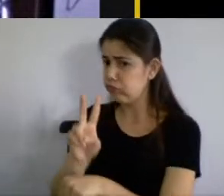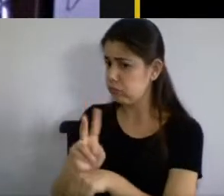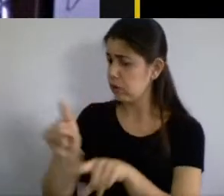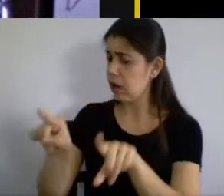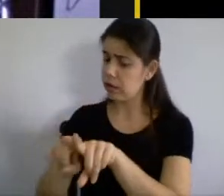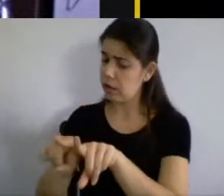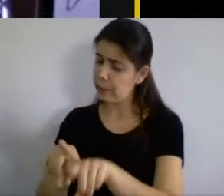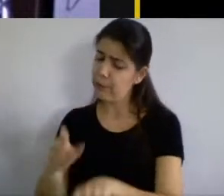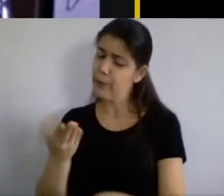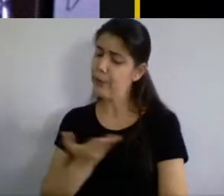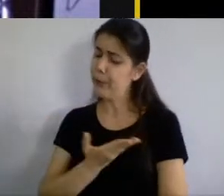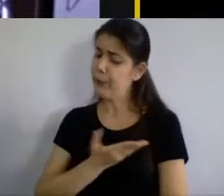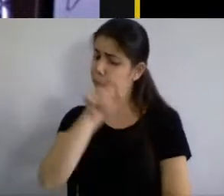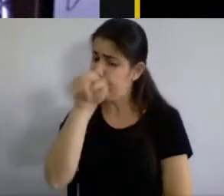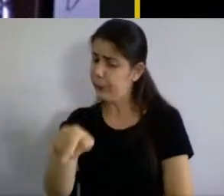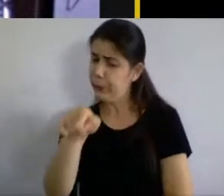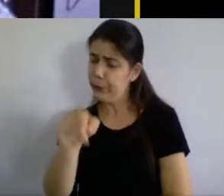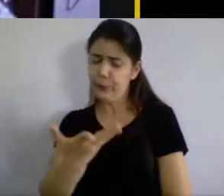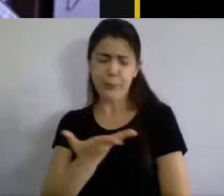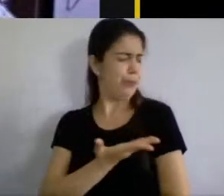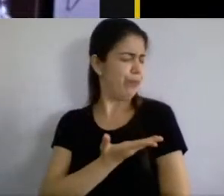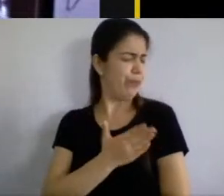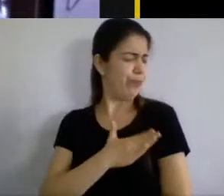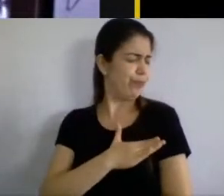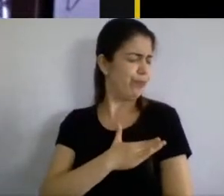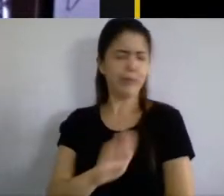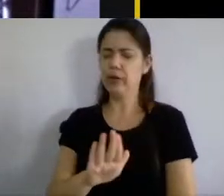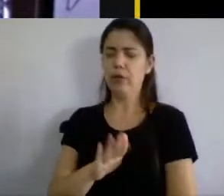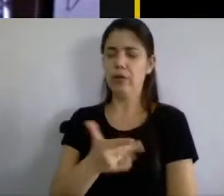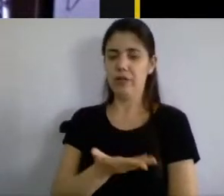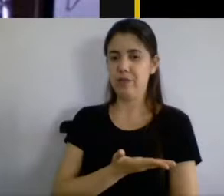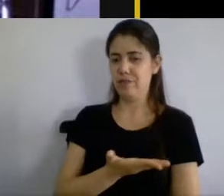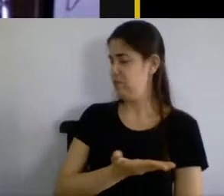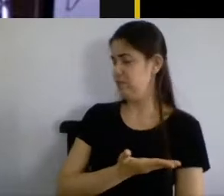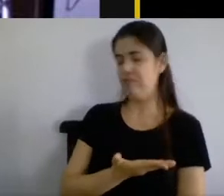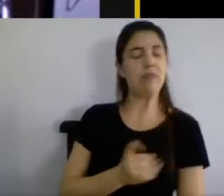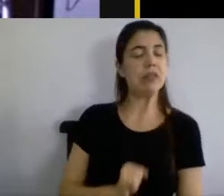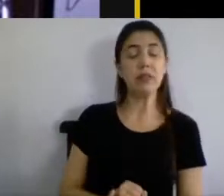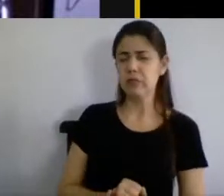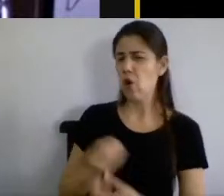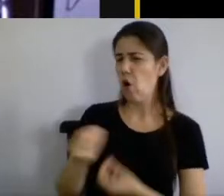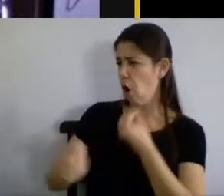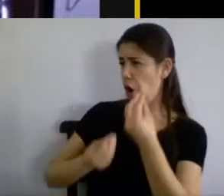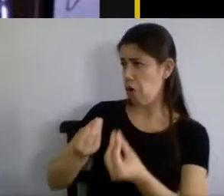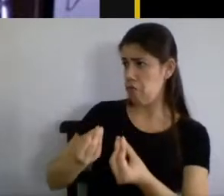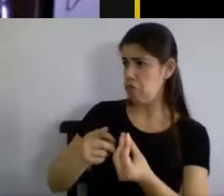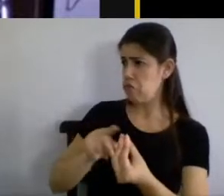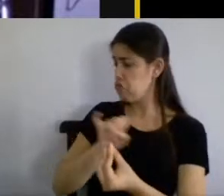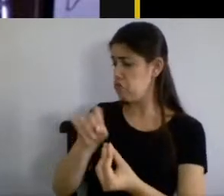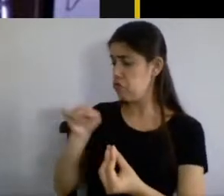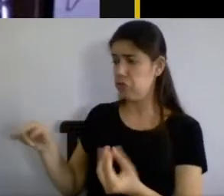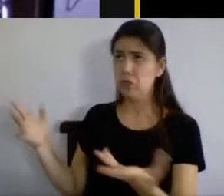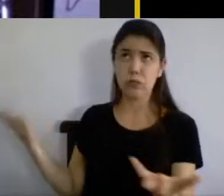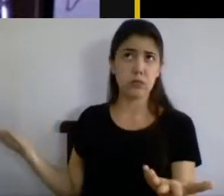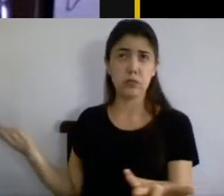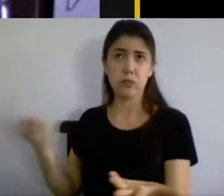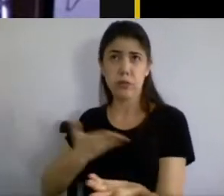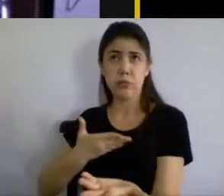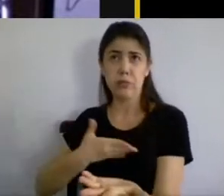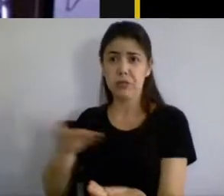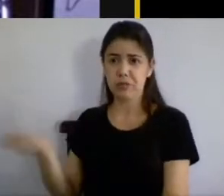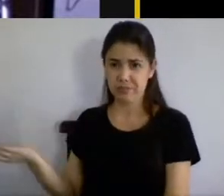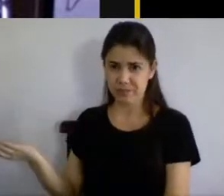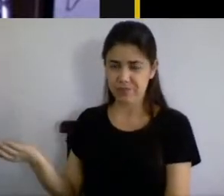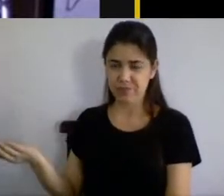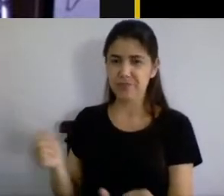nossos amigos. Logo, nós podemos concluir, diz Aristóteles, não devemos fazer bem aos nossos